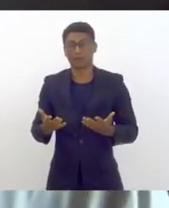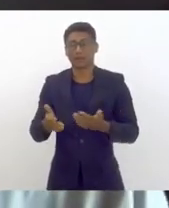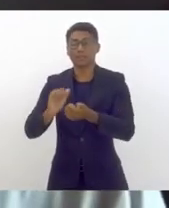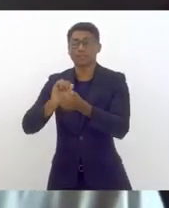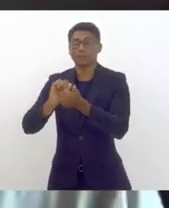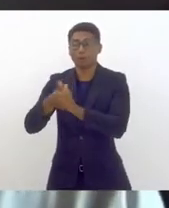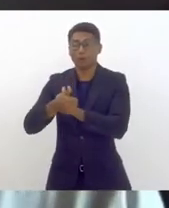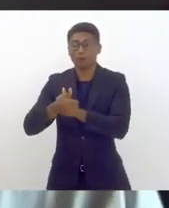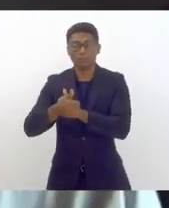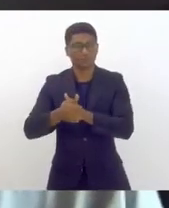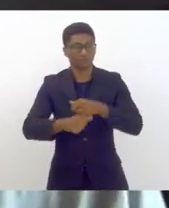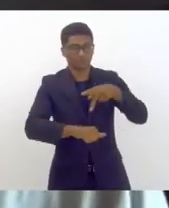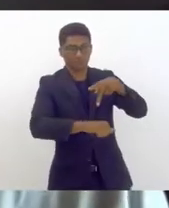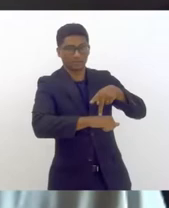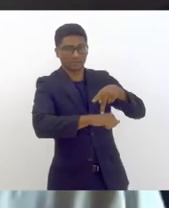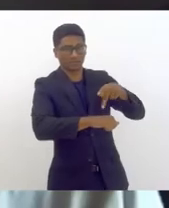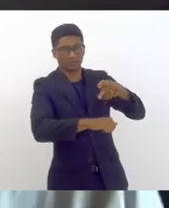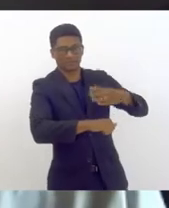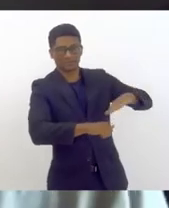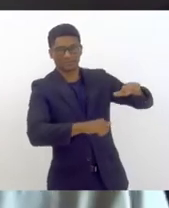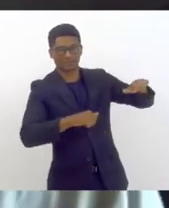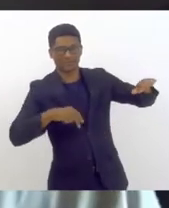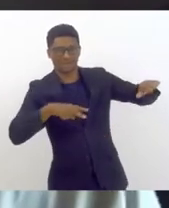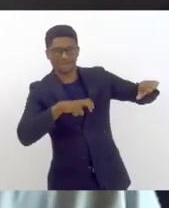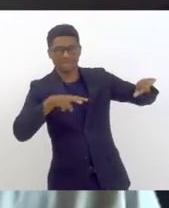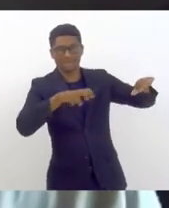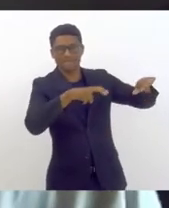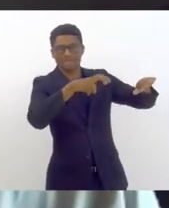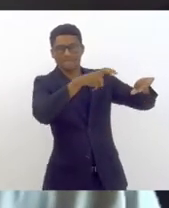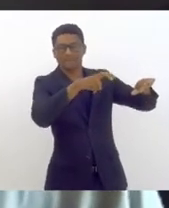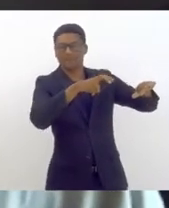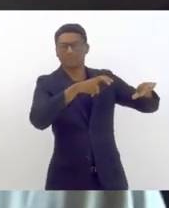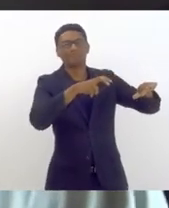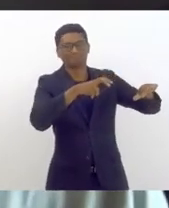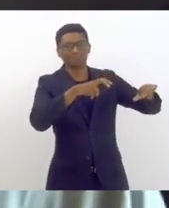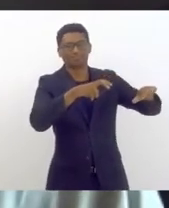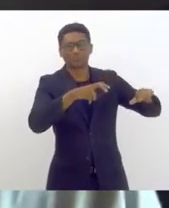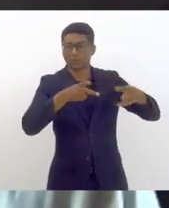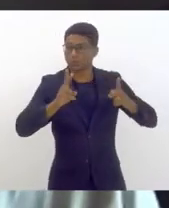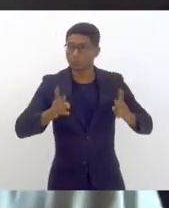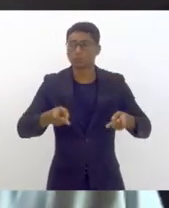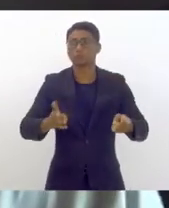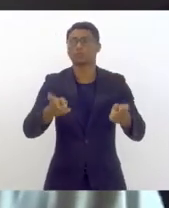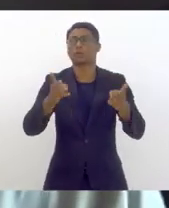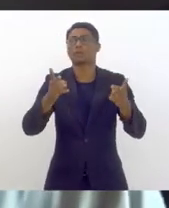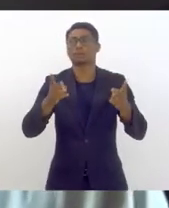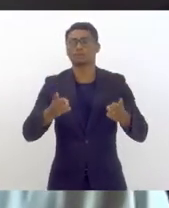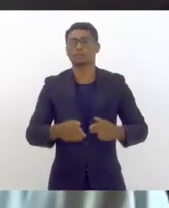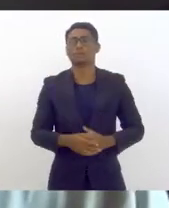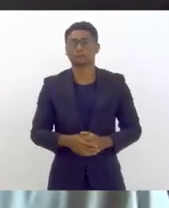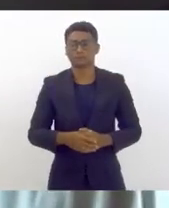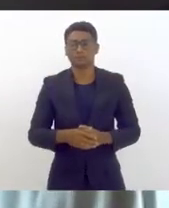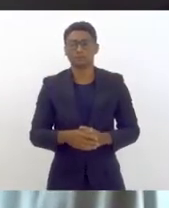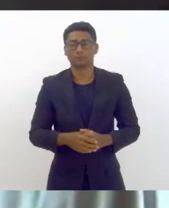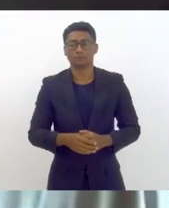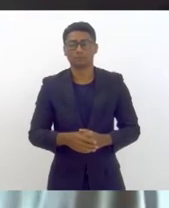carioca e fluminense, não morra por causa de restrições descabidas para acesso a